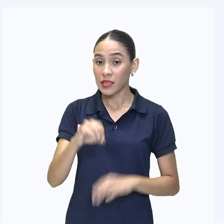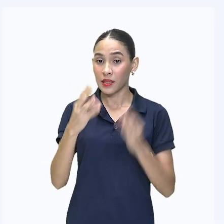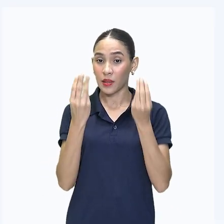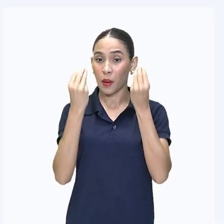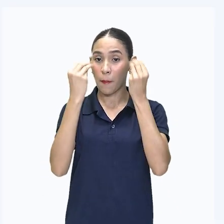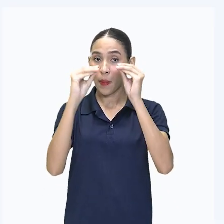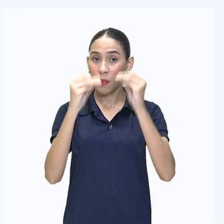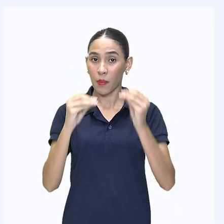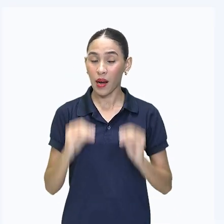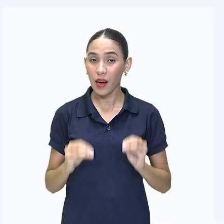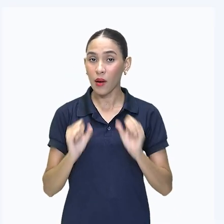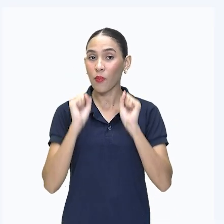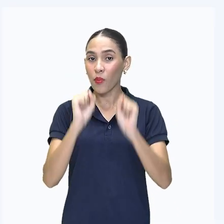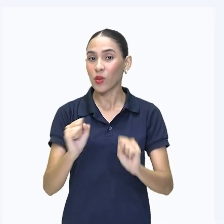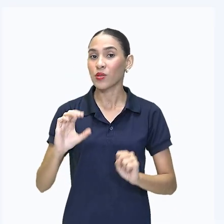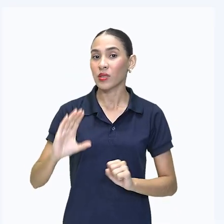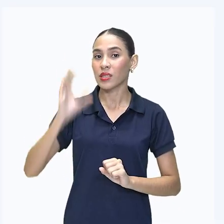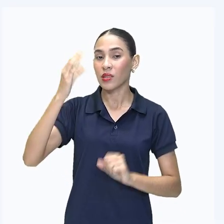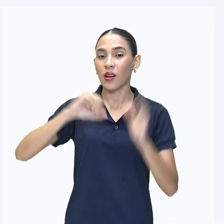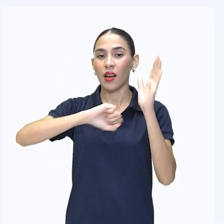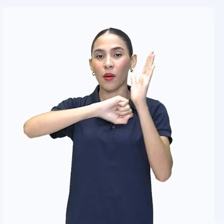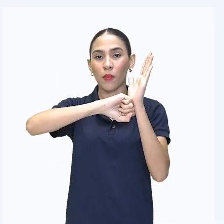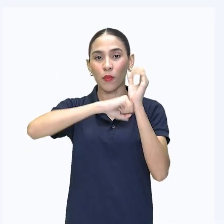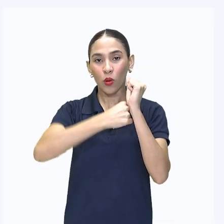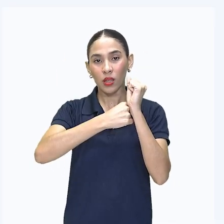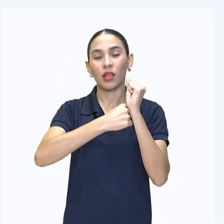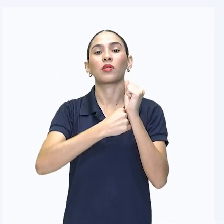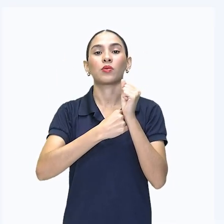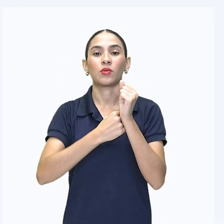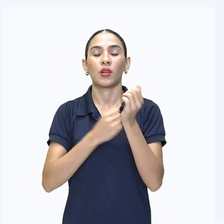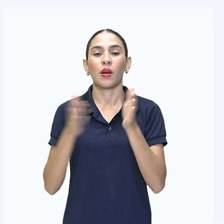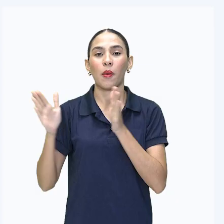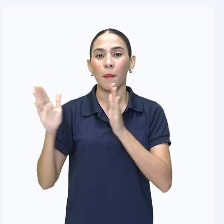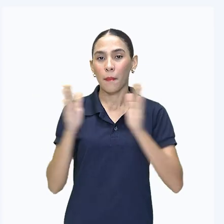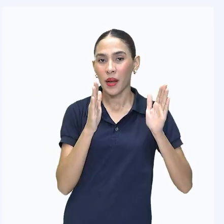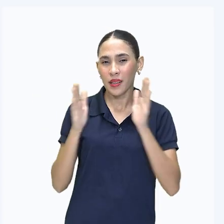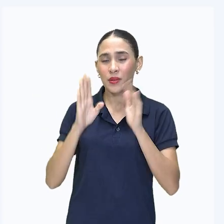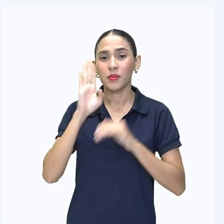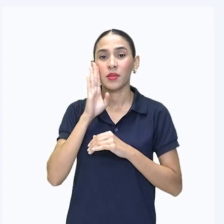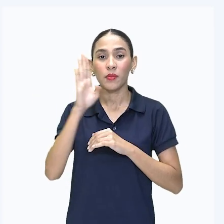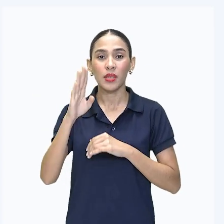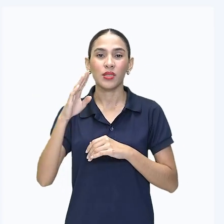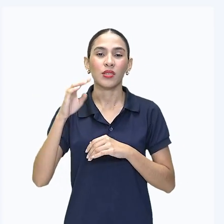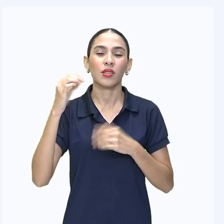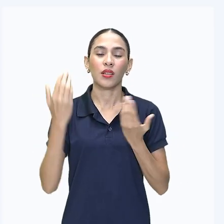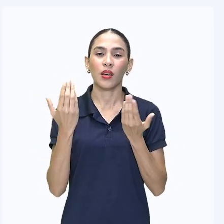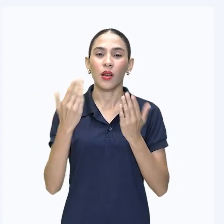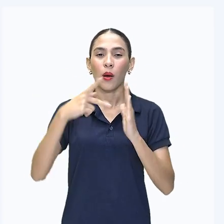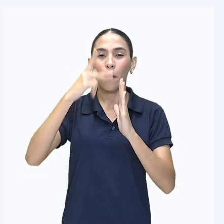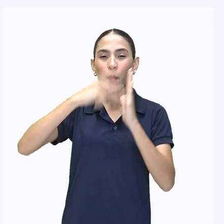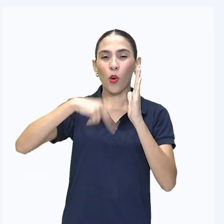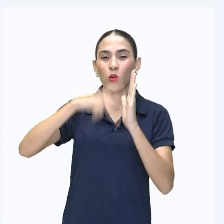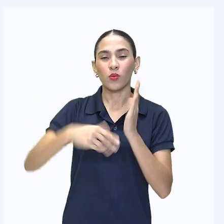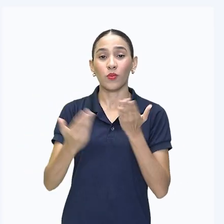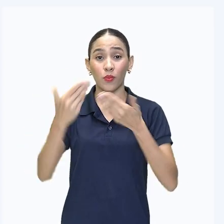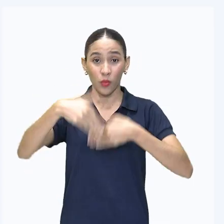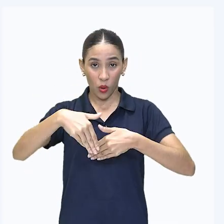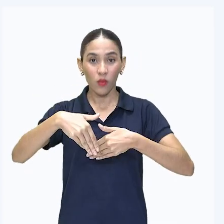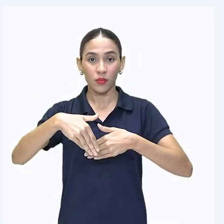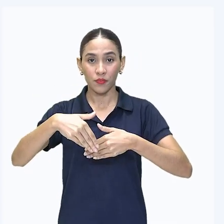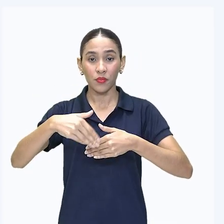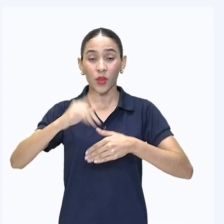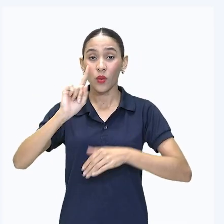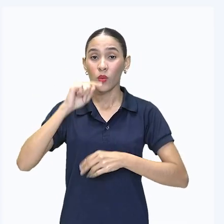algum lançamento seja feito nesse dia, poderá incorrer em bloqueio futuro, impedindo lançamentos, principalmente notas de avaliação, como o professor Socorro bem